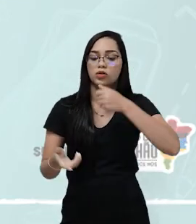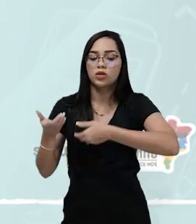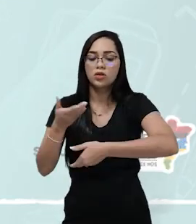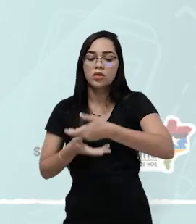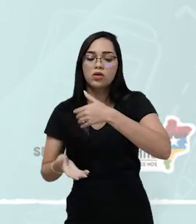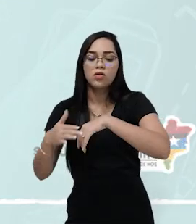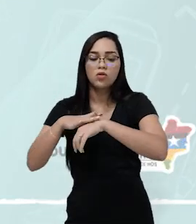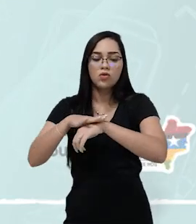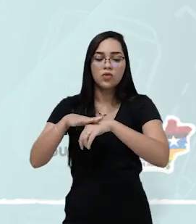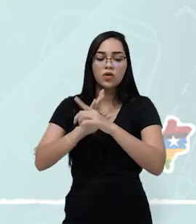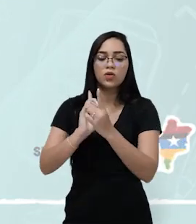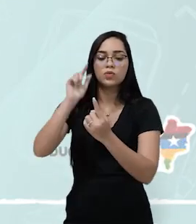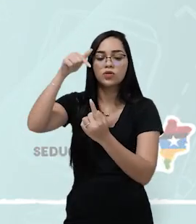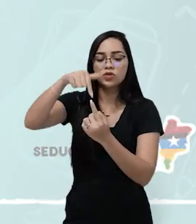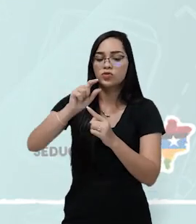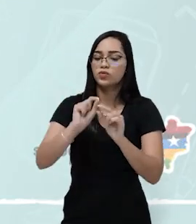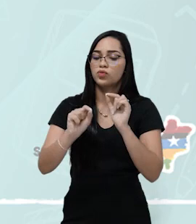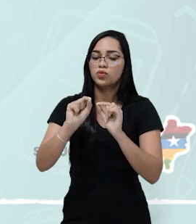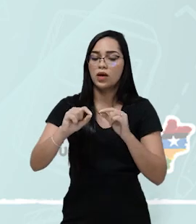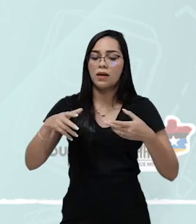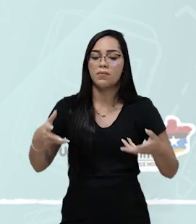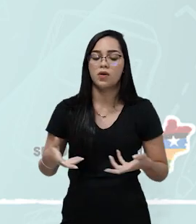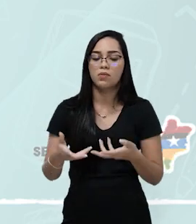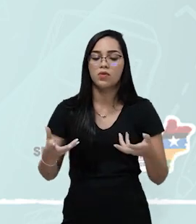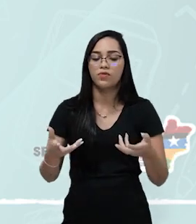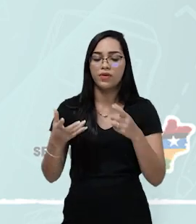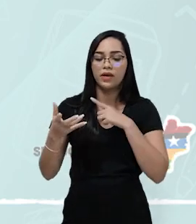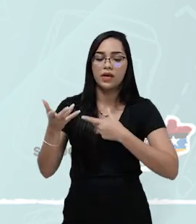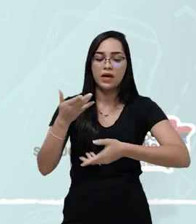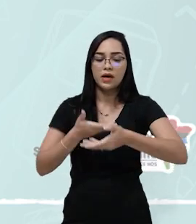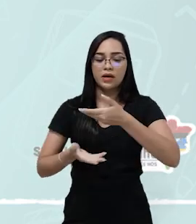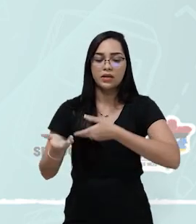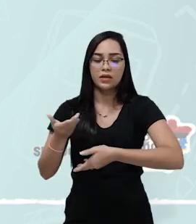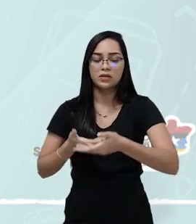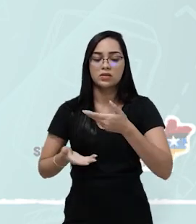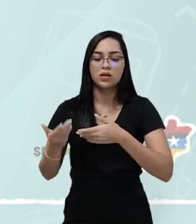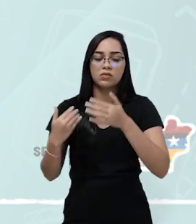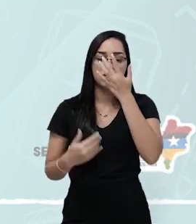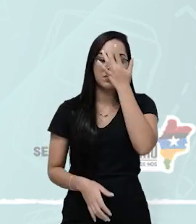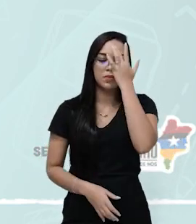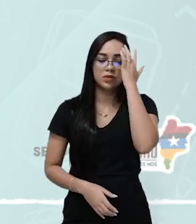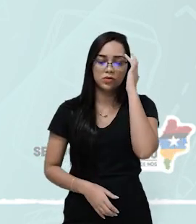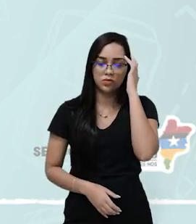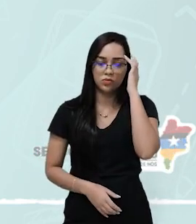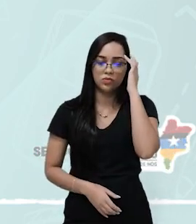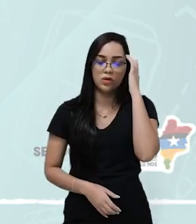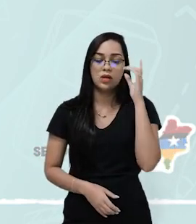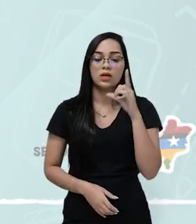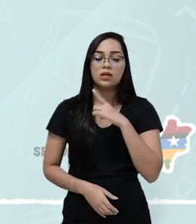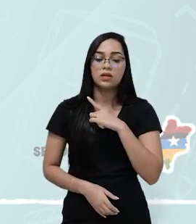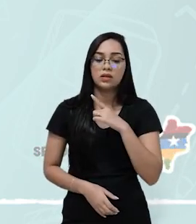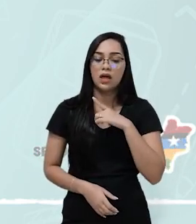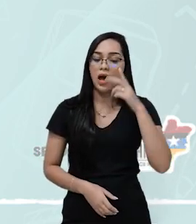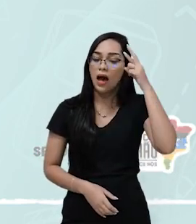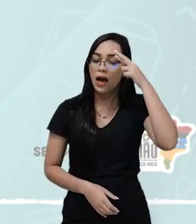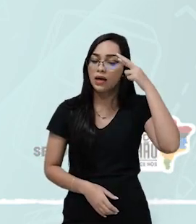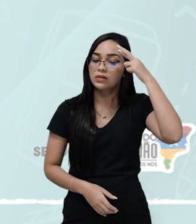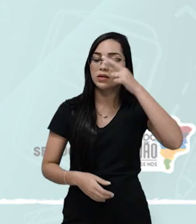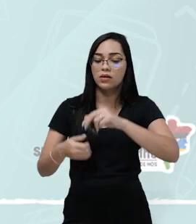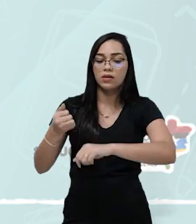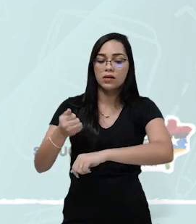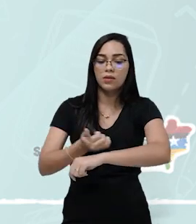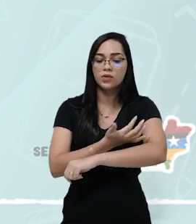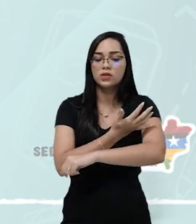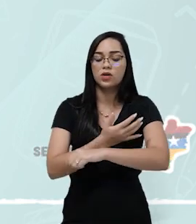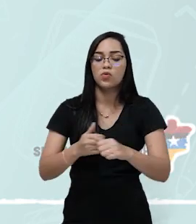por meio do diálogo, no qual o objetivo maior pauta-se por promover uma efetiva interação com